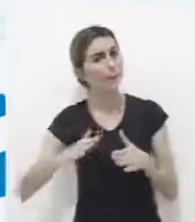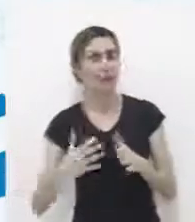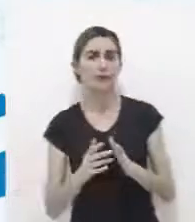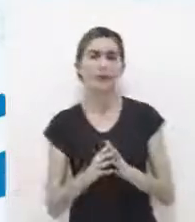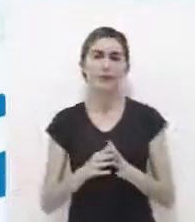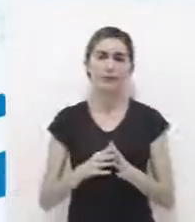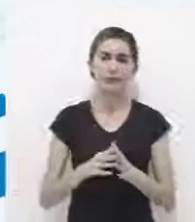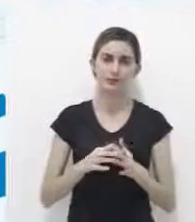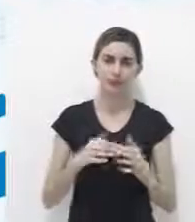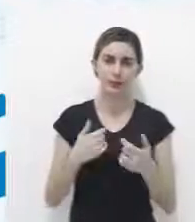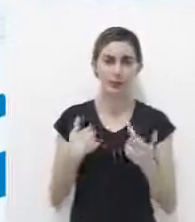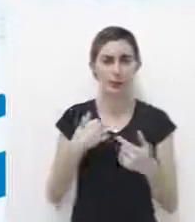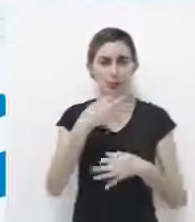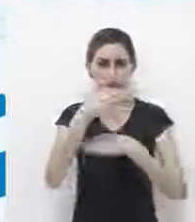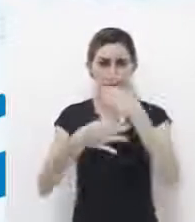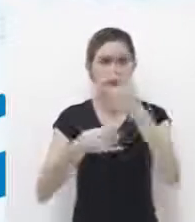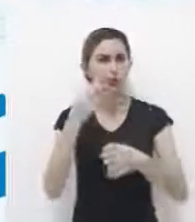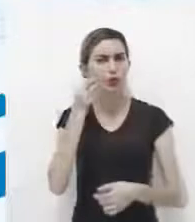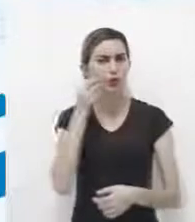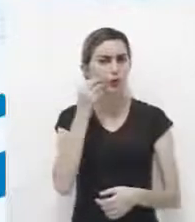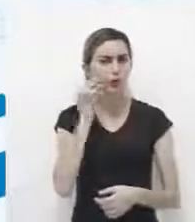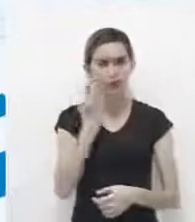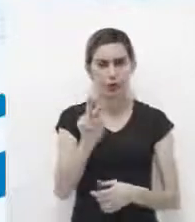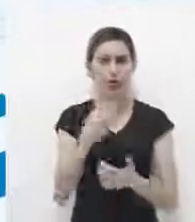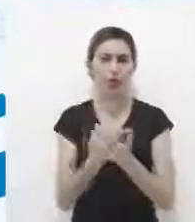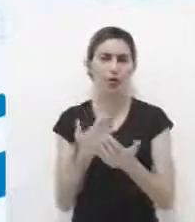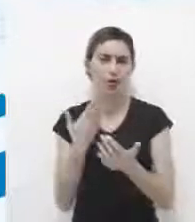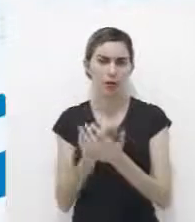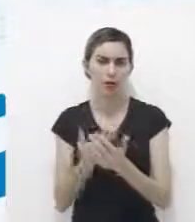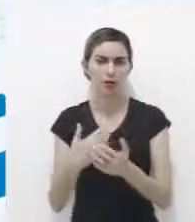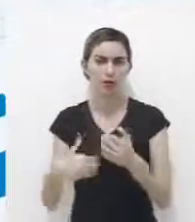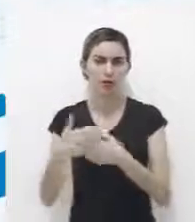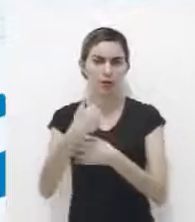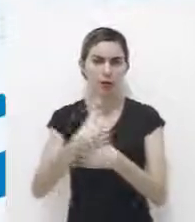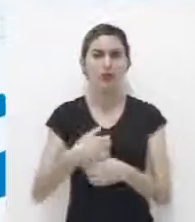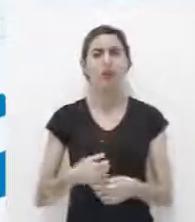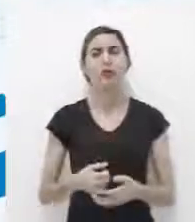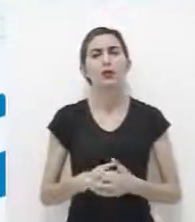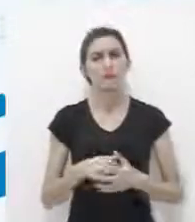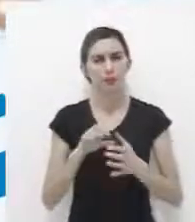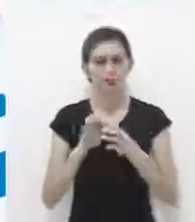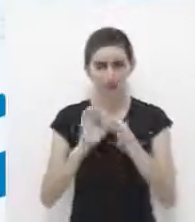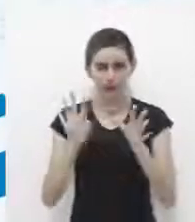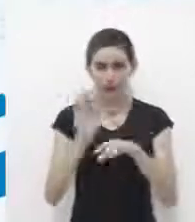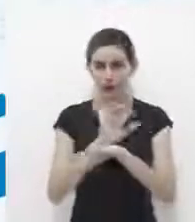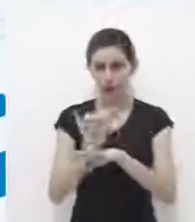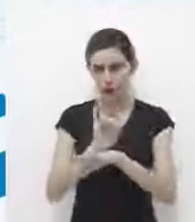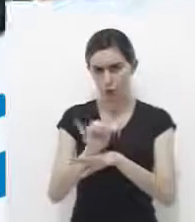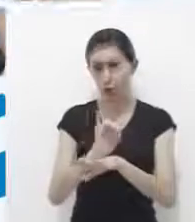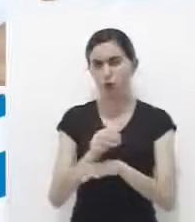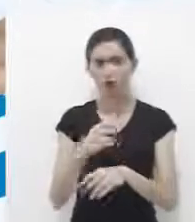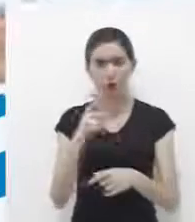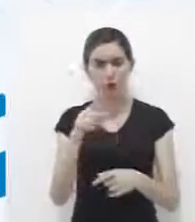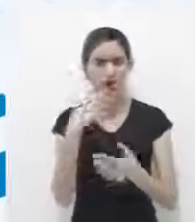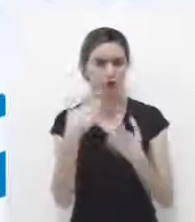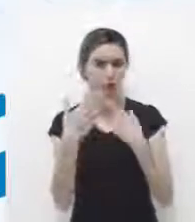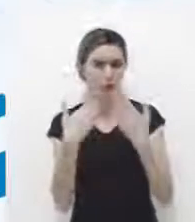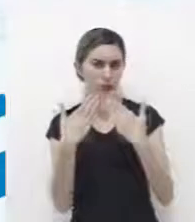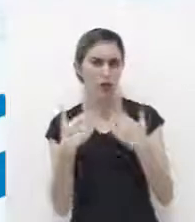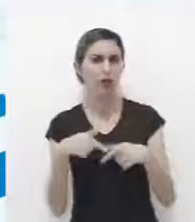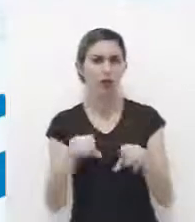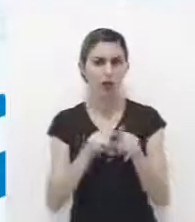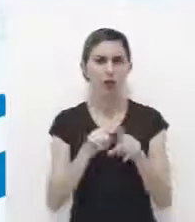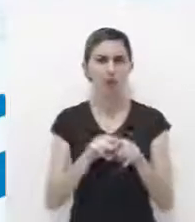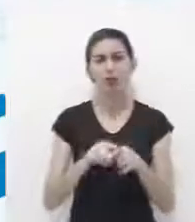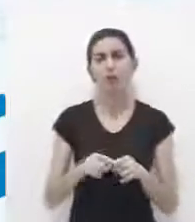aproximadamente, ok, pessoal? Beleza? Eu sugiro que você dê uma olhada aí na nossa aula que foi gravada ao vivo, está disponível no YouTube e aí a gente